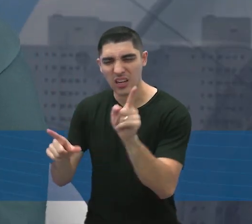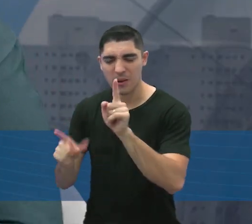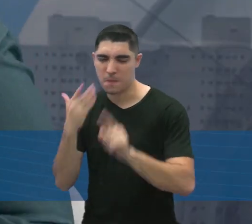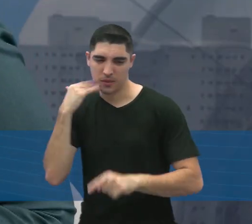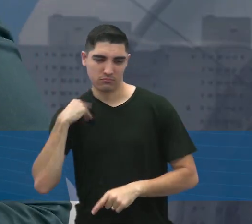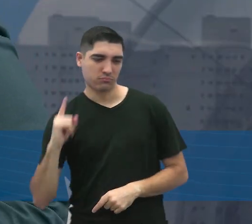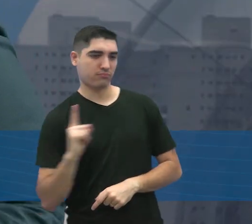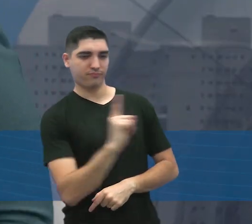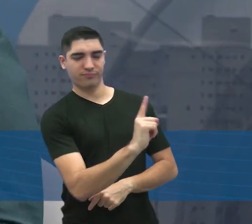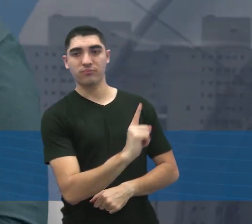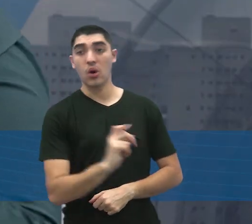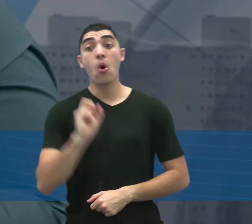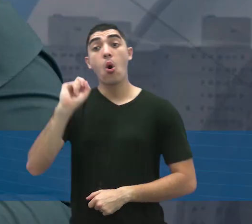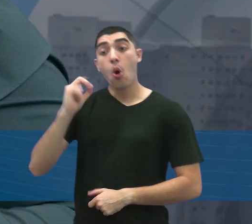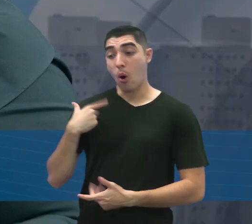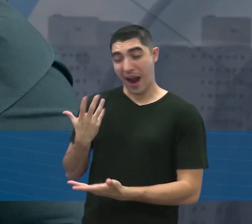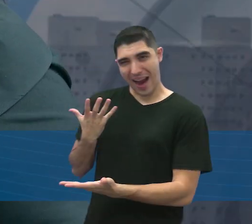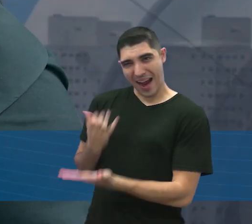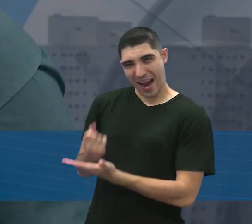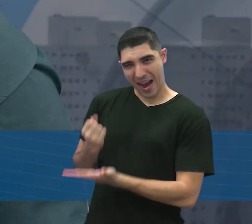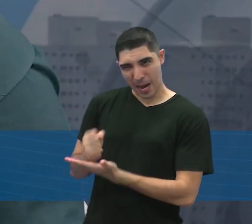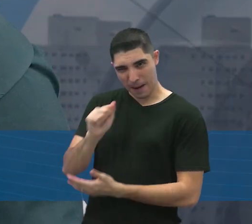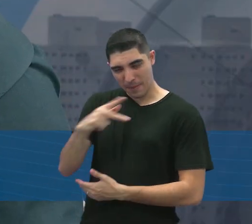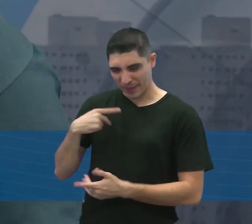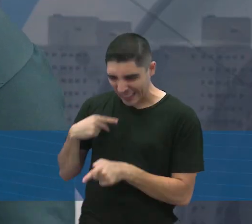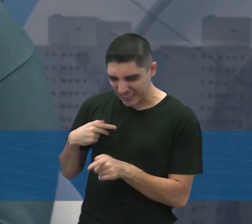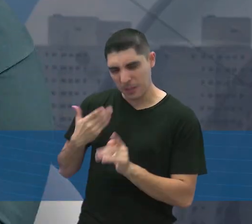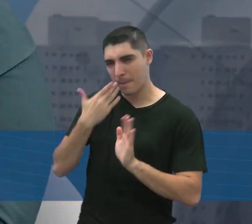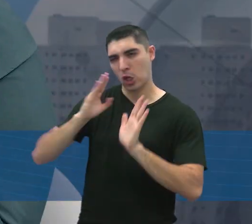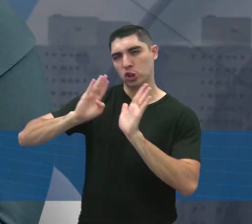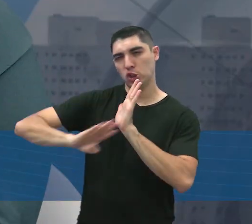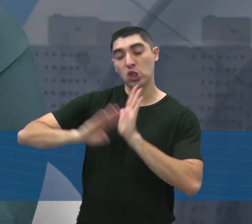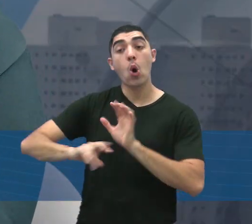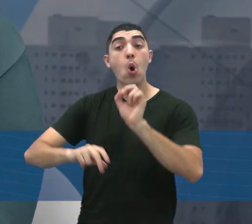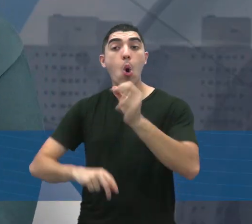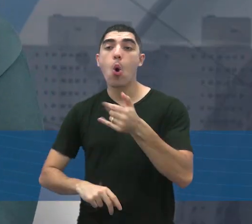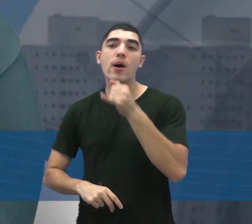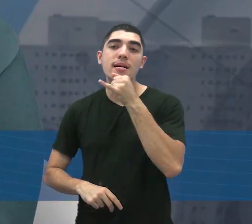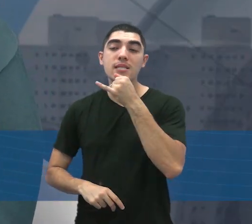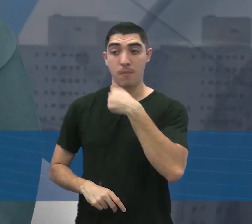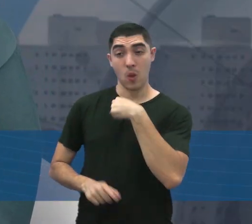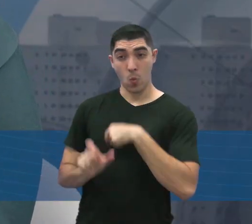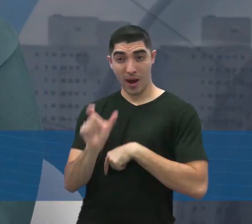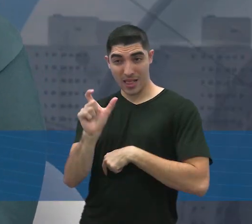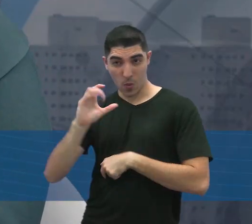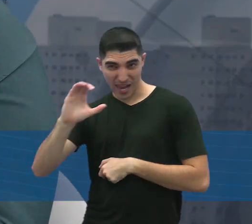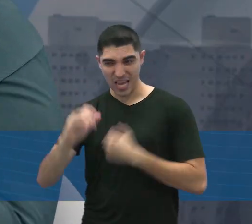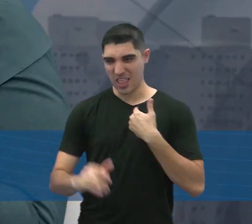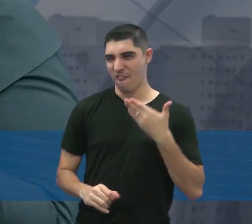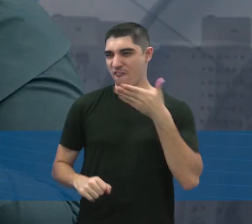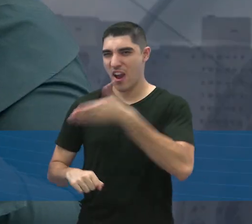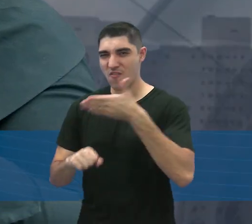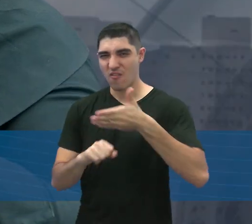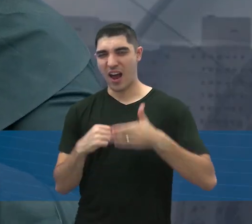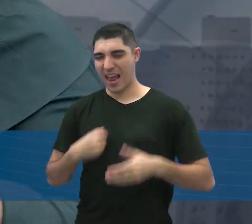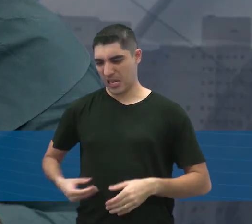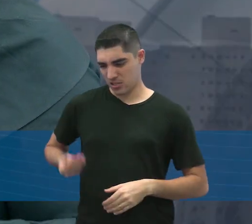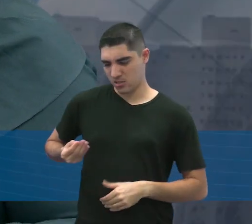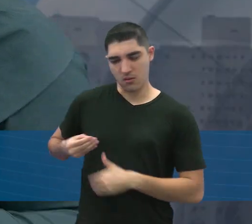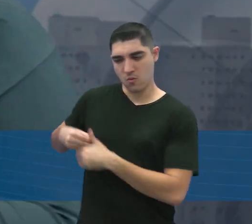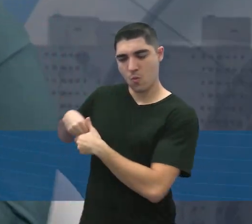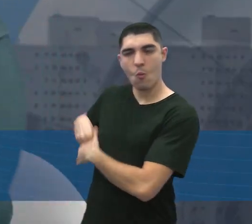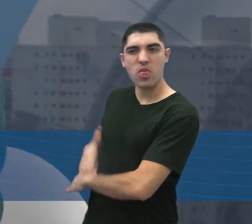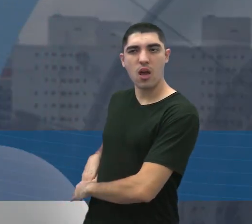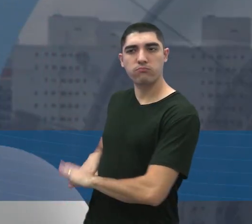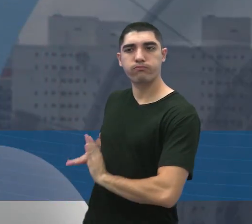da cidade ou ao shopping, eu não levo o meu cartão de crédito, ou eu reduzo o limite desse cartão para o mínimo. Então, eu posso me ajudar